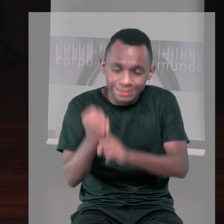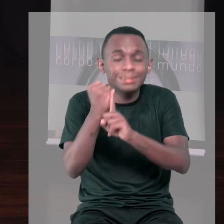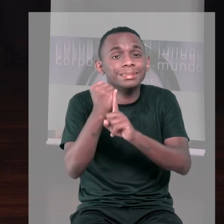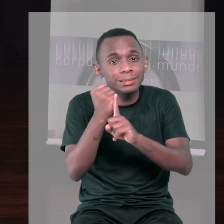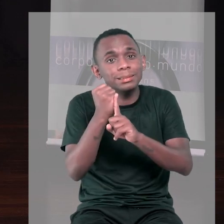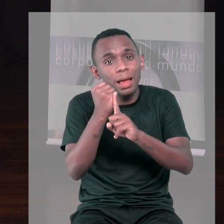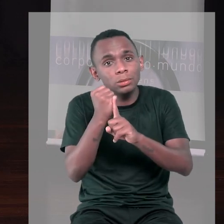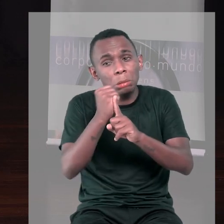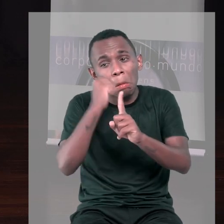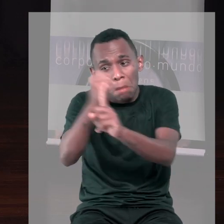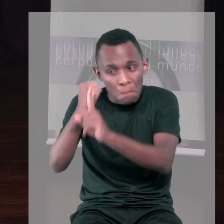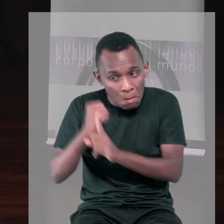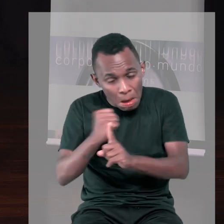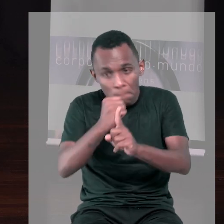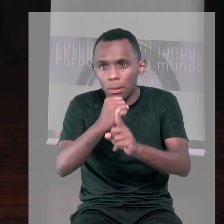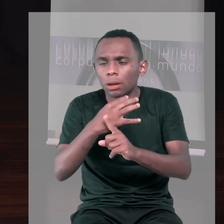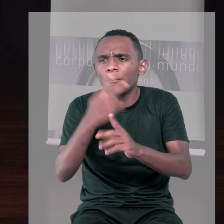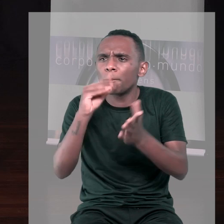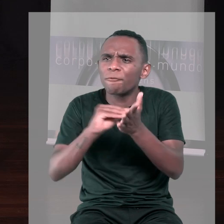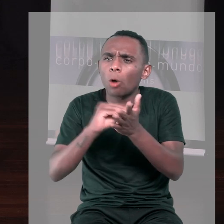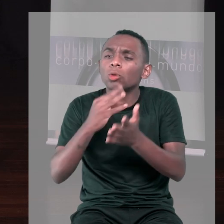mal indicar uma